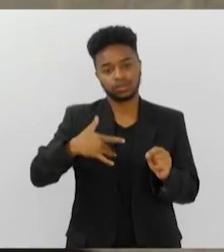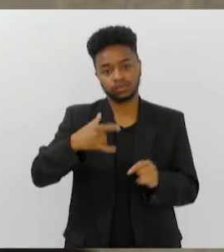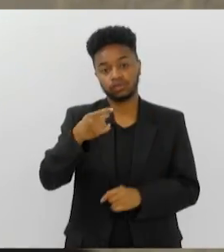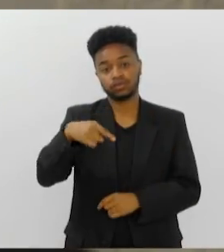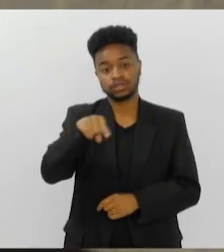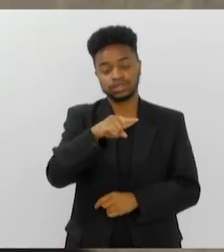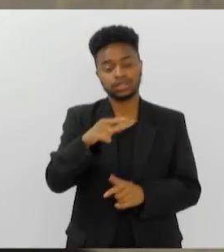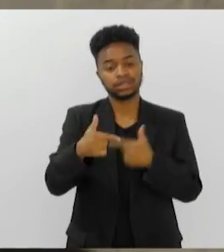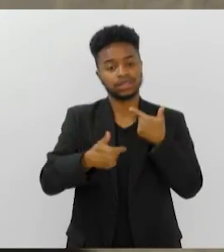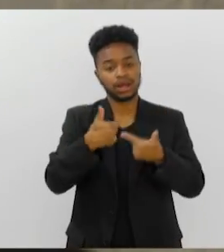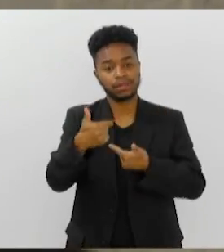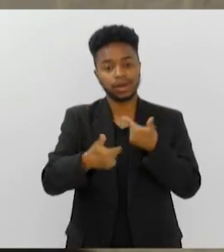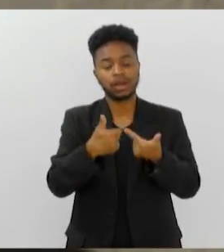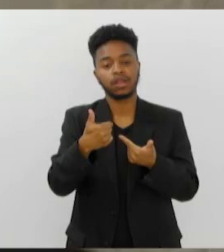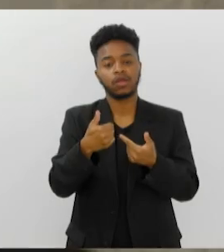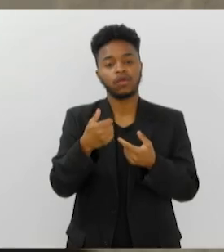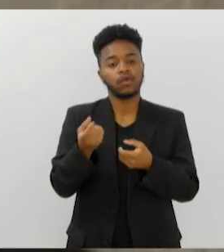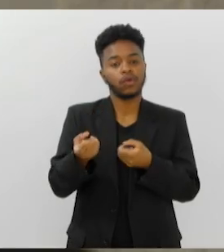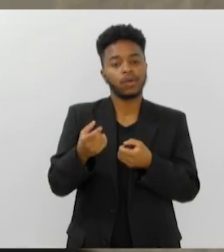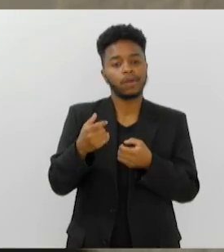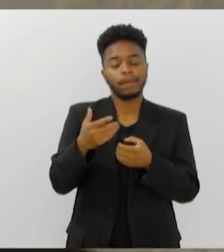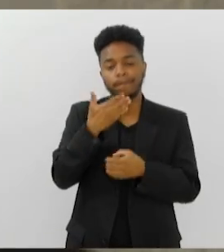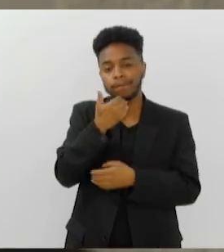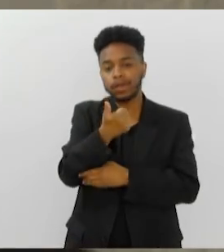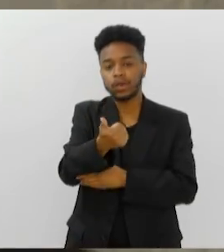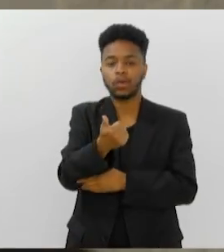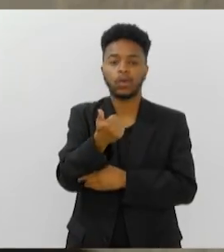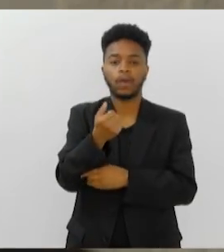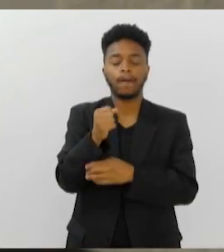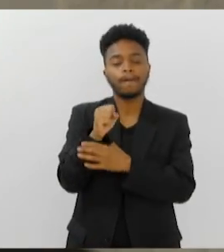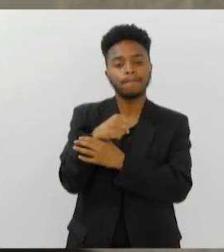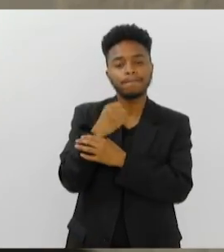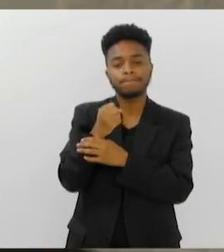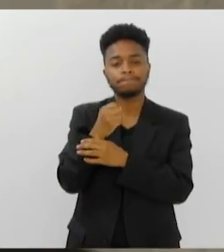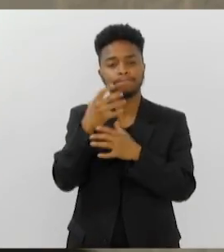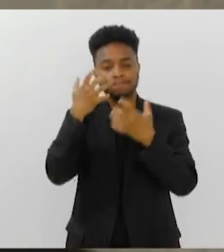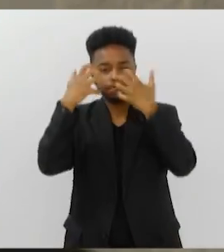com reabilitação psicomotora, neurológica, com disfunções